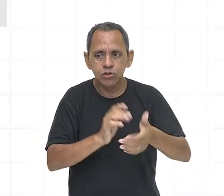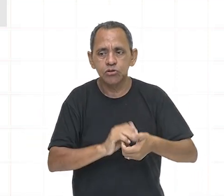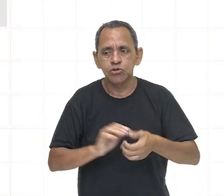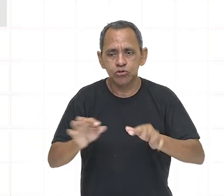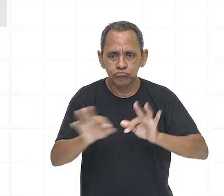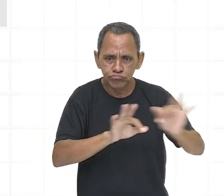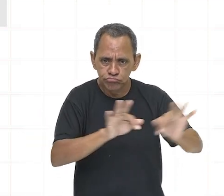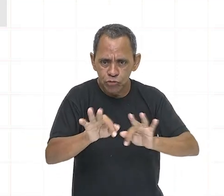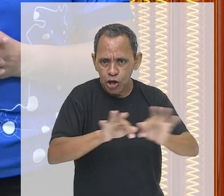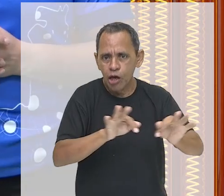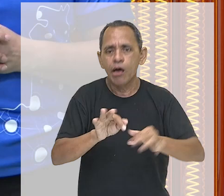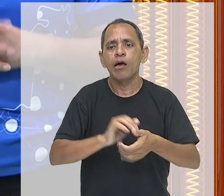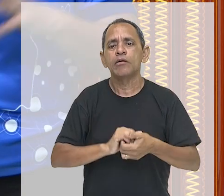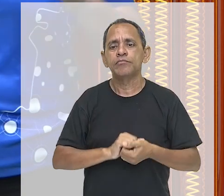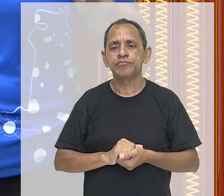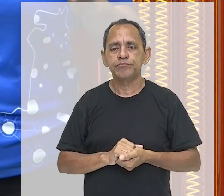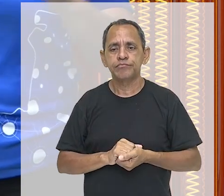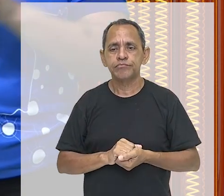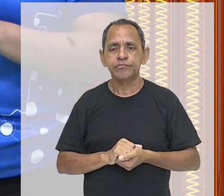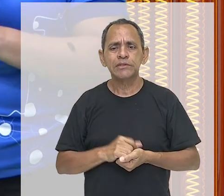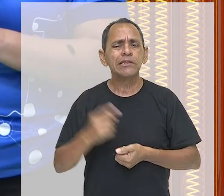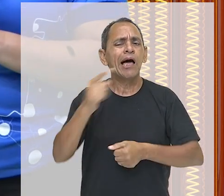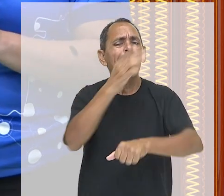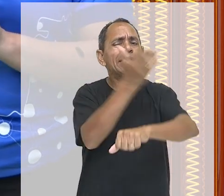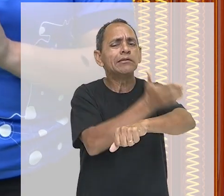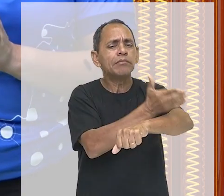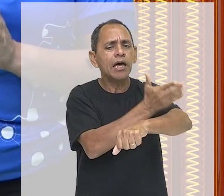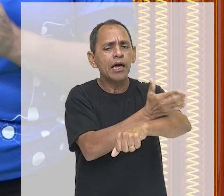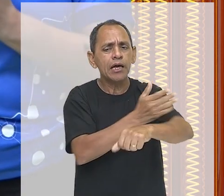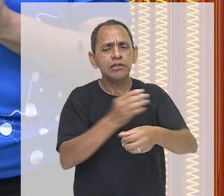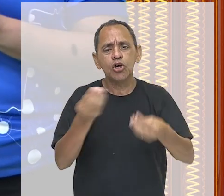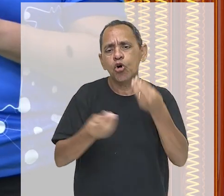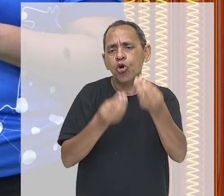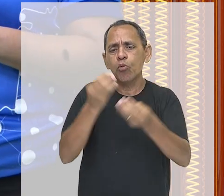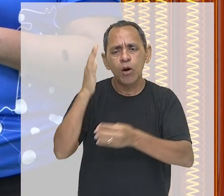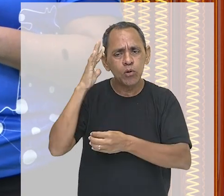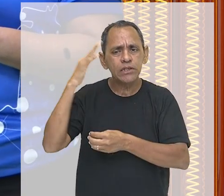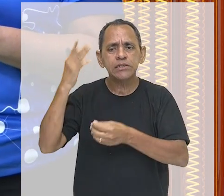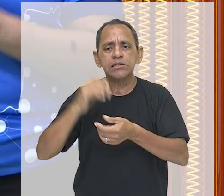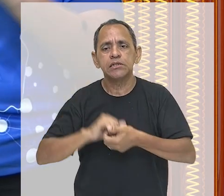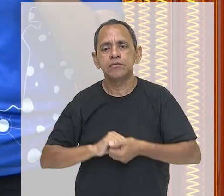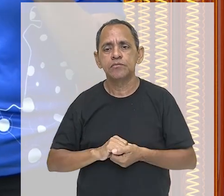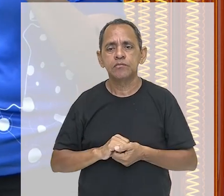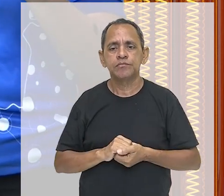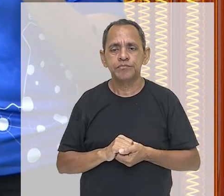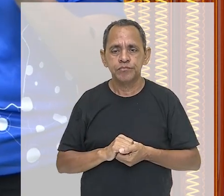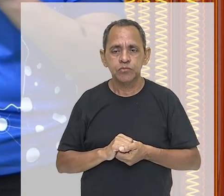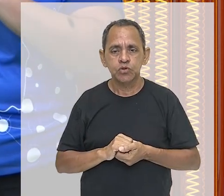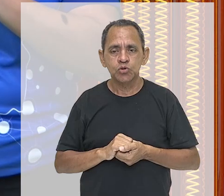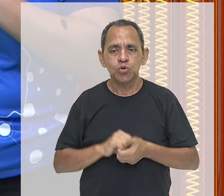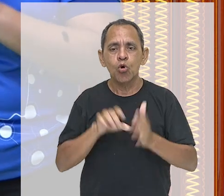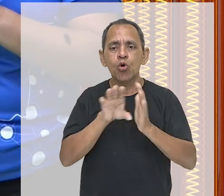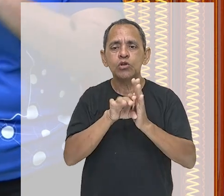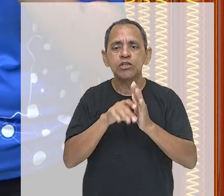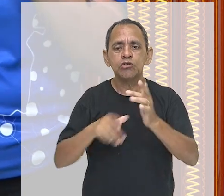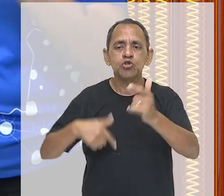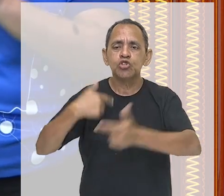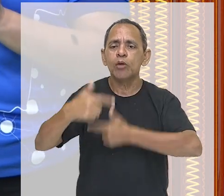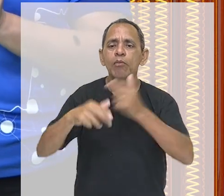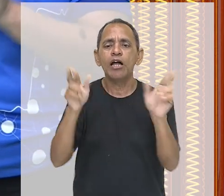E na Idade Média, na Europa, como é que funcionava, né? A concepção do trabalho, ela estava ligada ao quê?